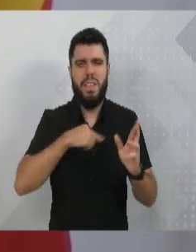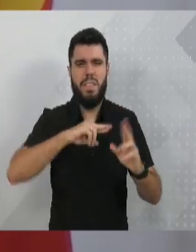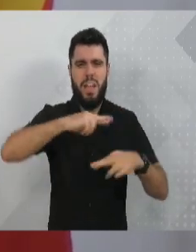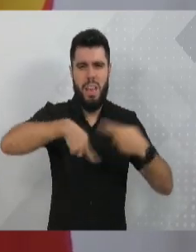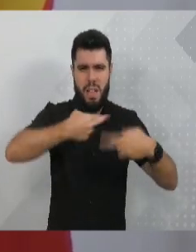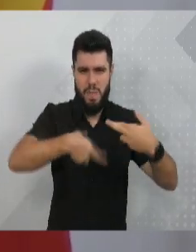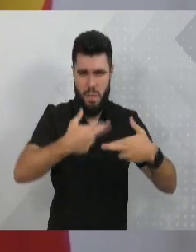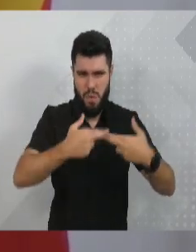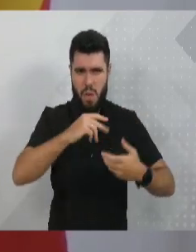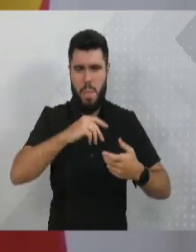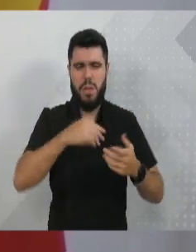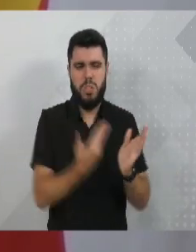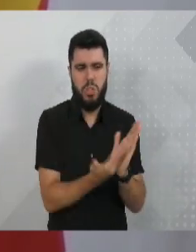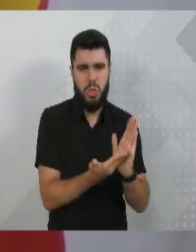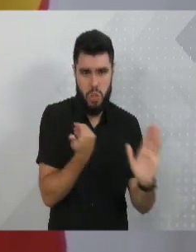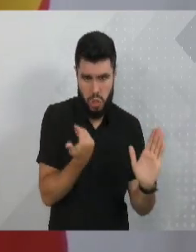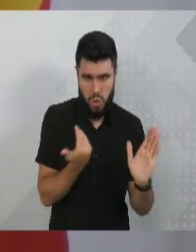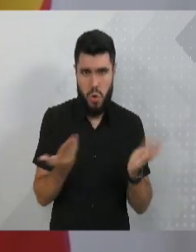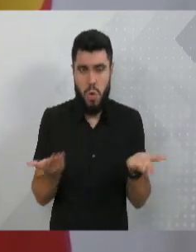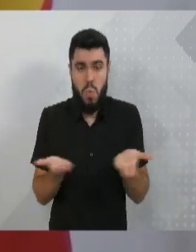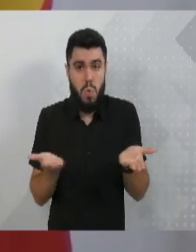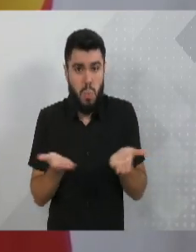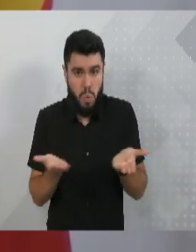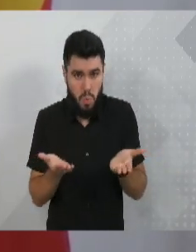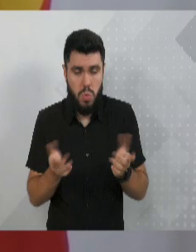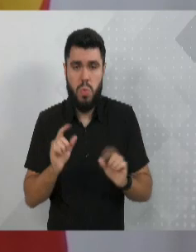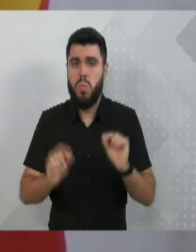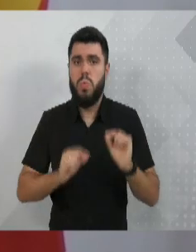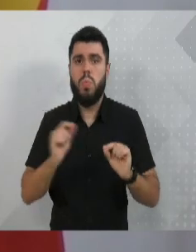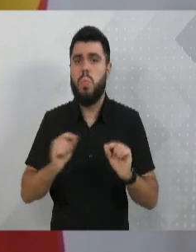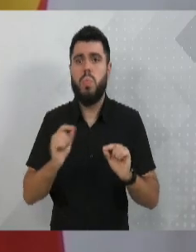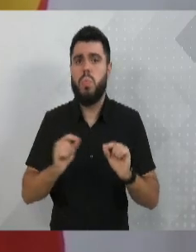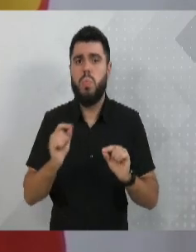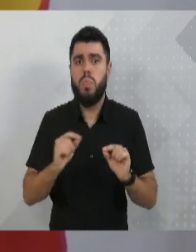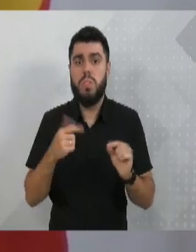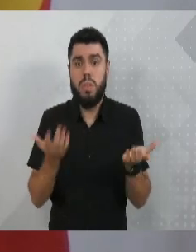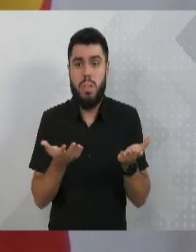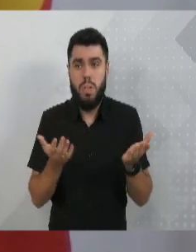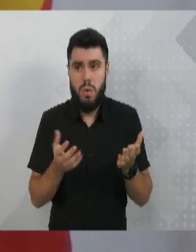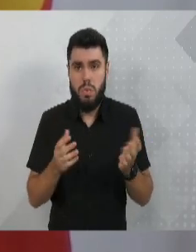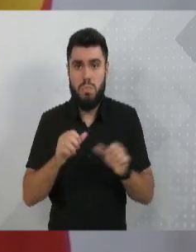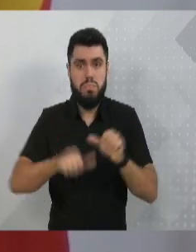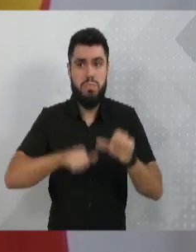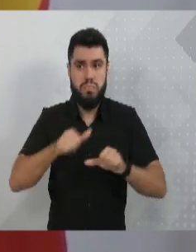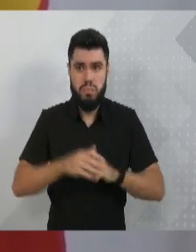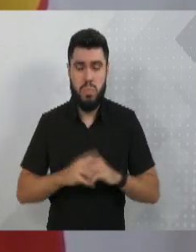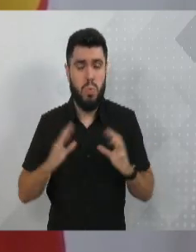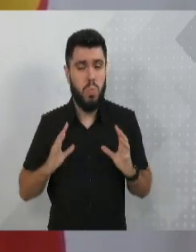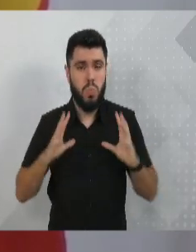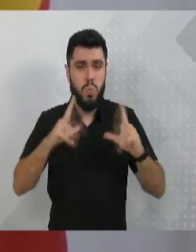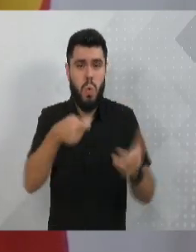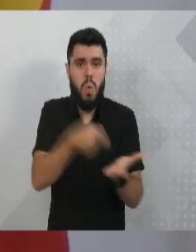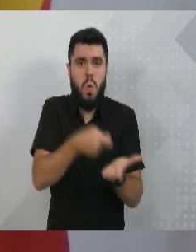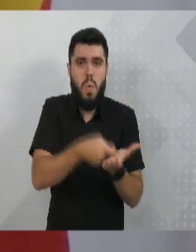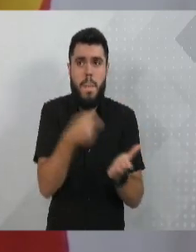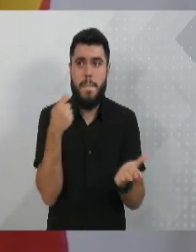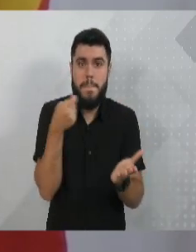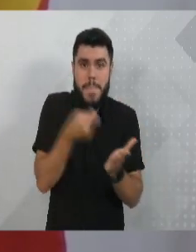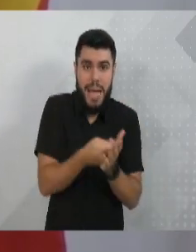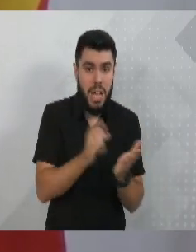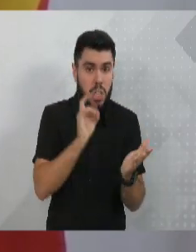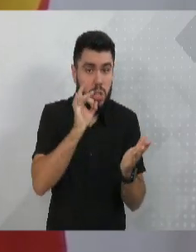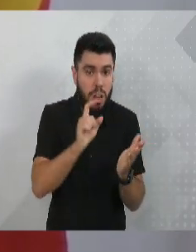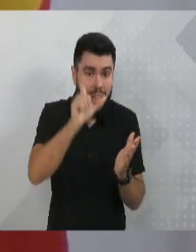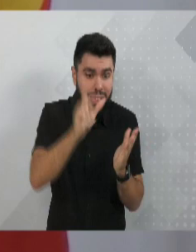foi tirado, digamos, né? E hoje, o que está sendo feito lá no Supremo? Todos serão obrigados a pagar. Somente será